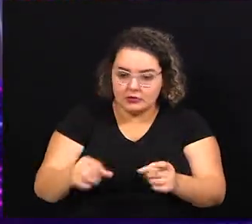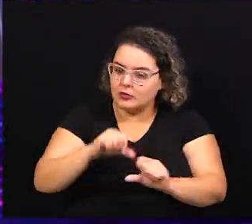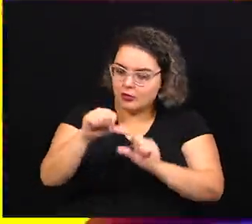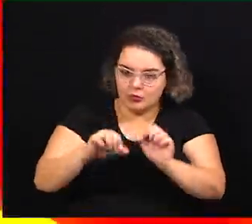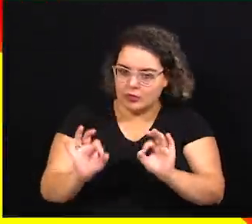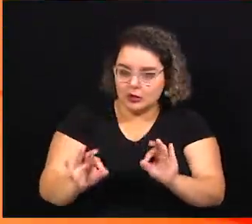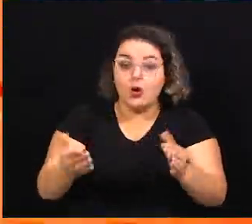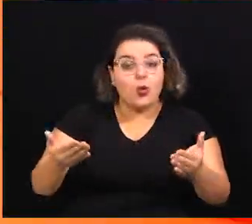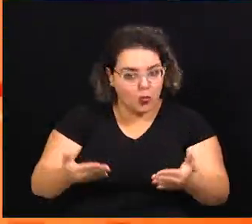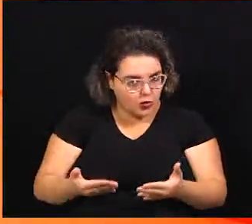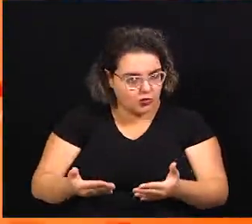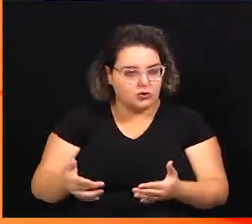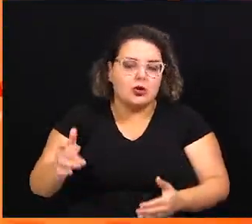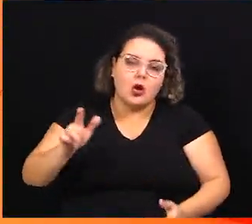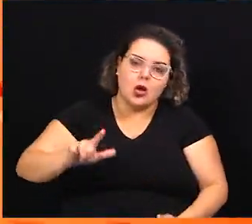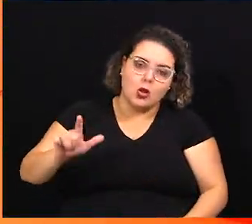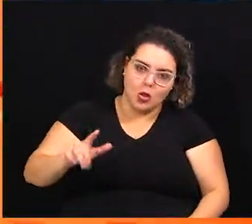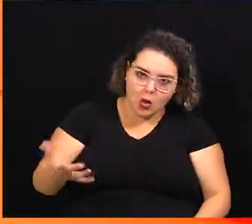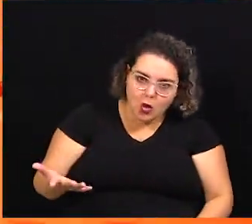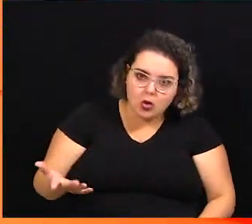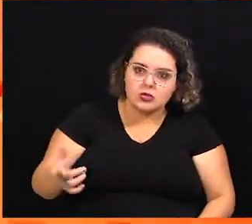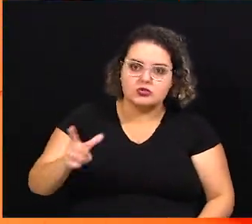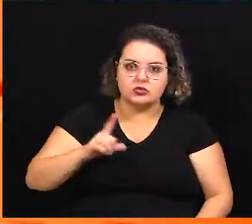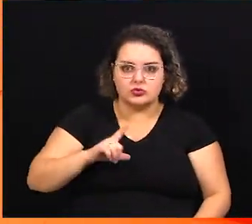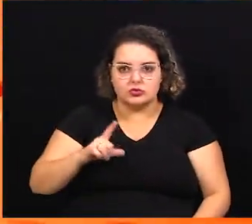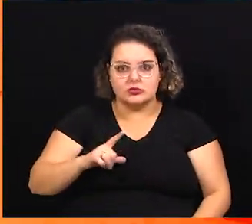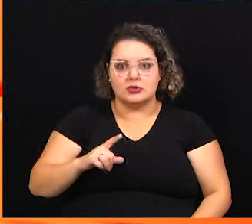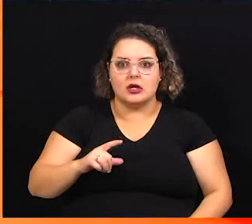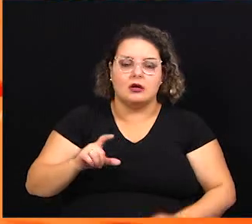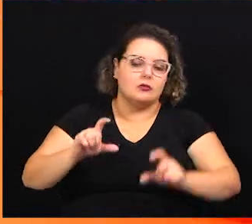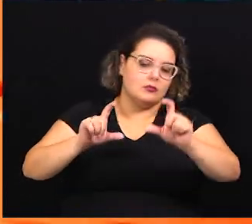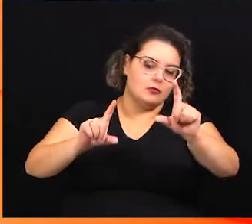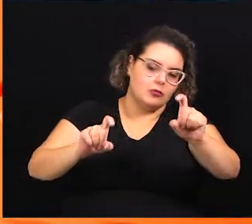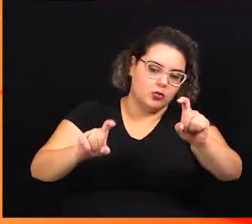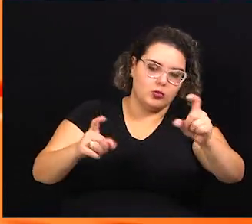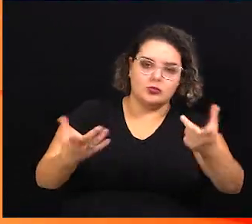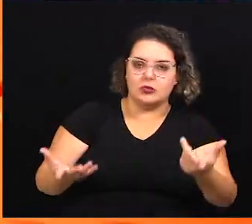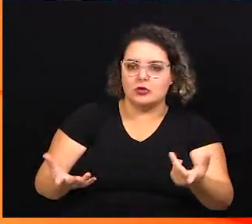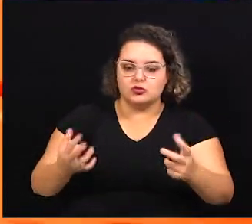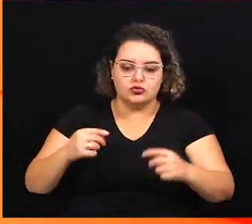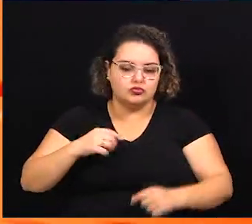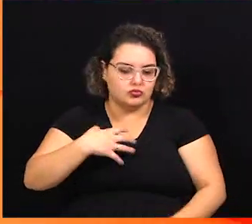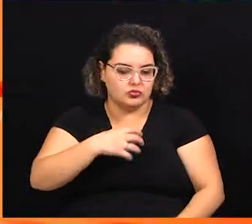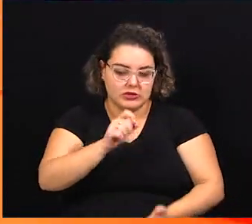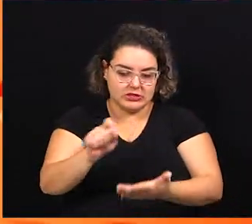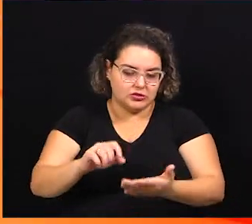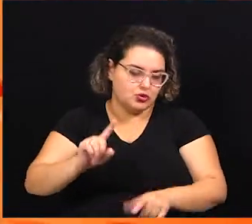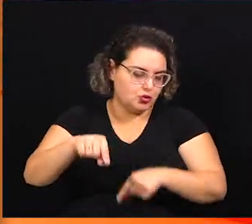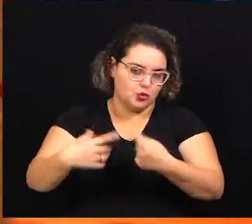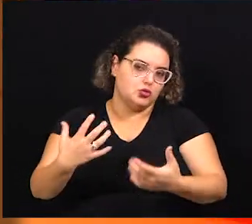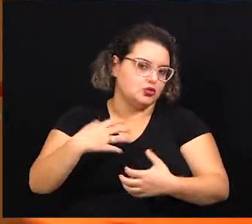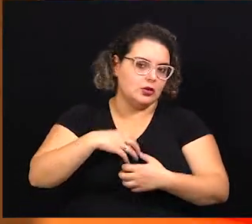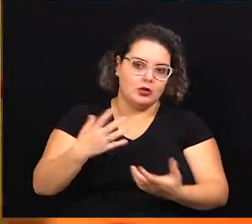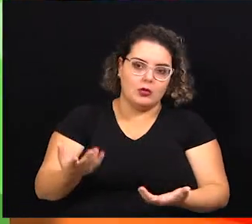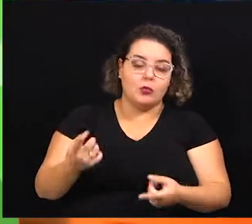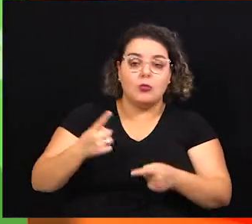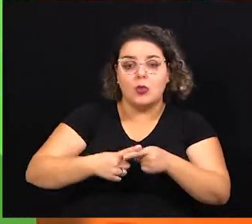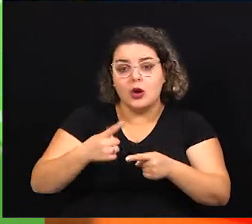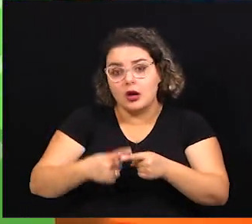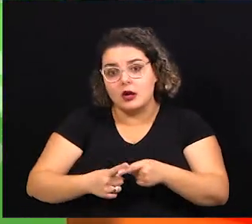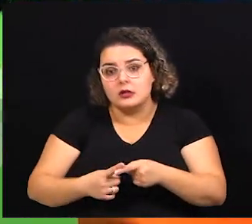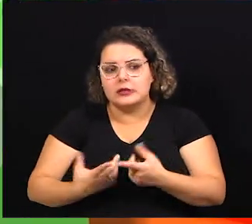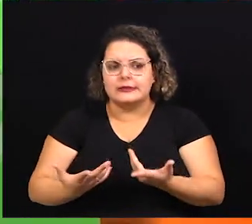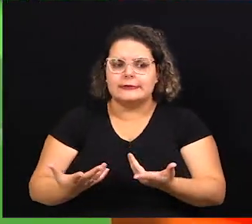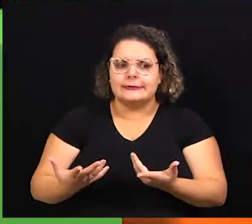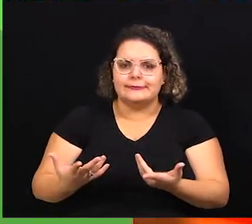definido, eu não mudaria nada, hoje em dia. Obviamente que existe um parágrafo ou outro que poderia ter escrito de outra forma e